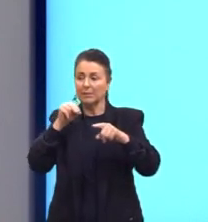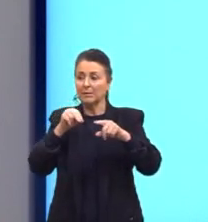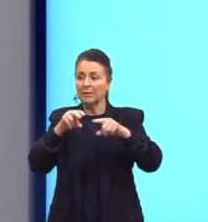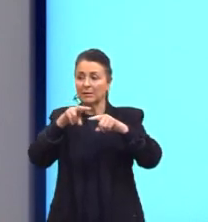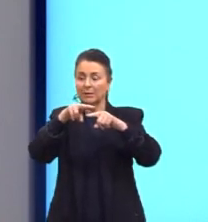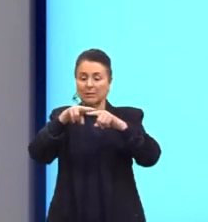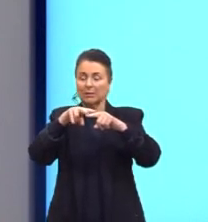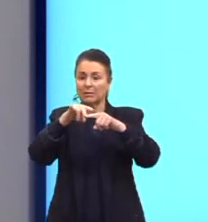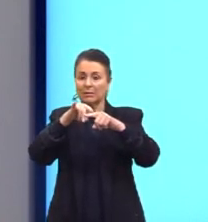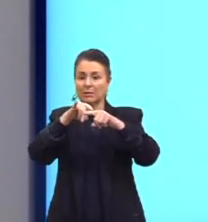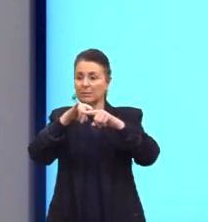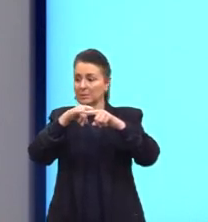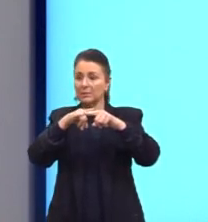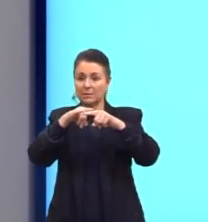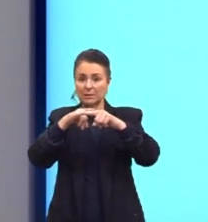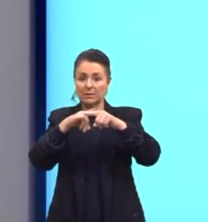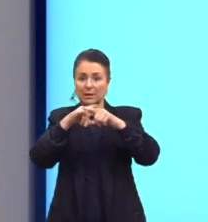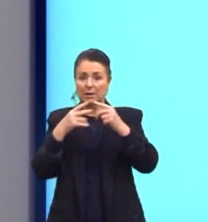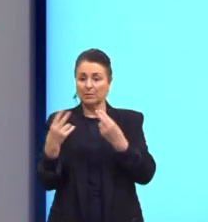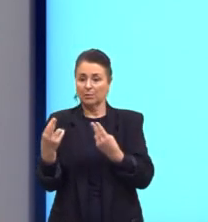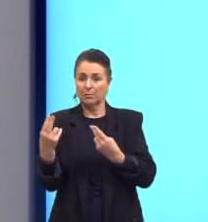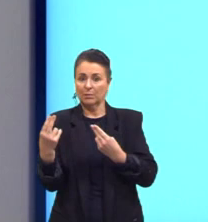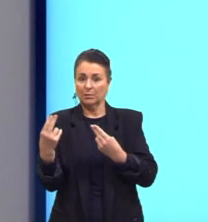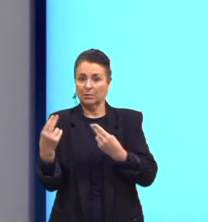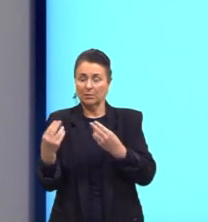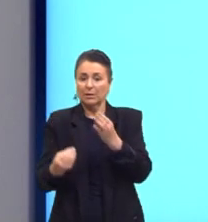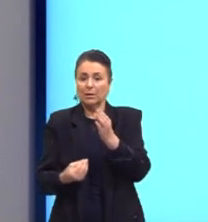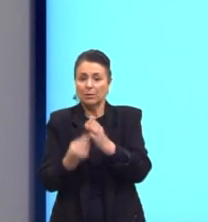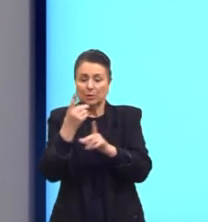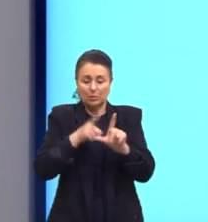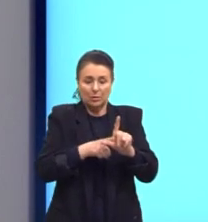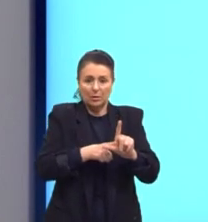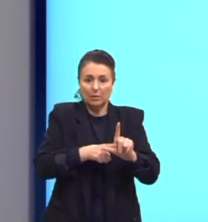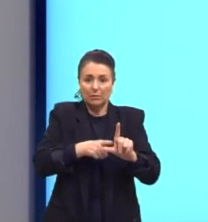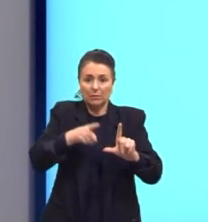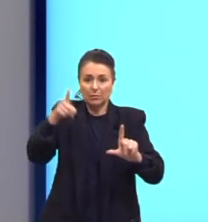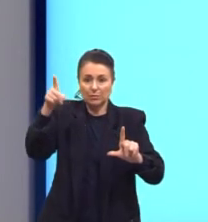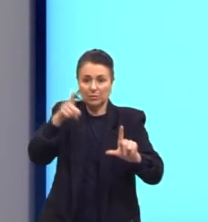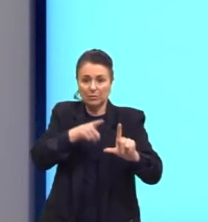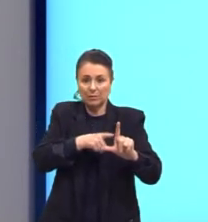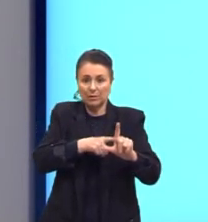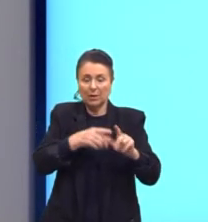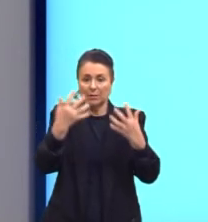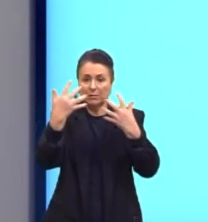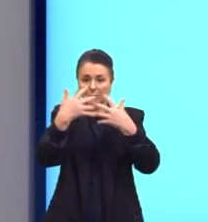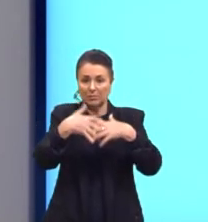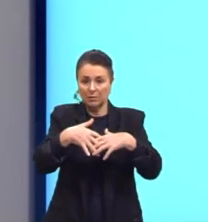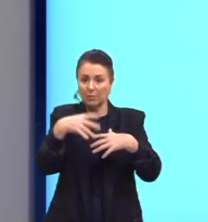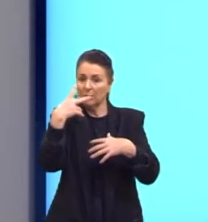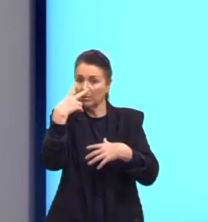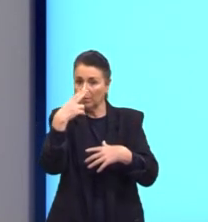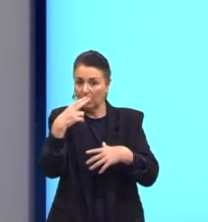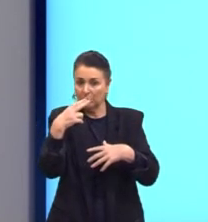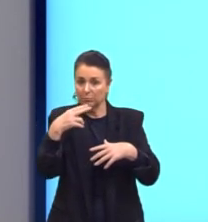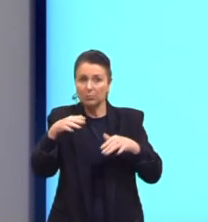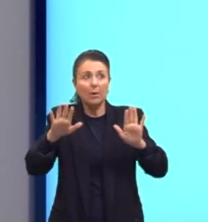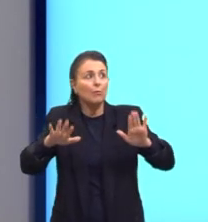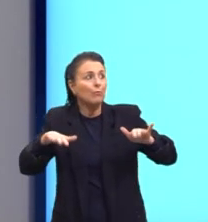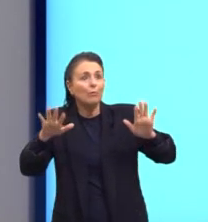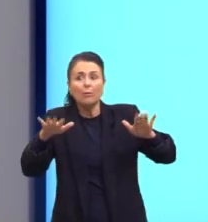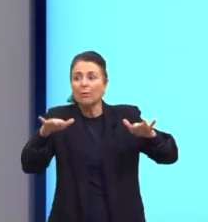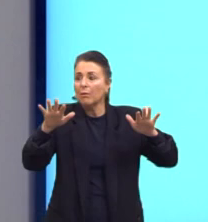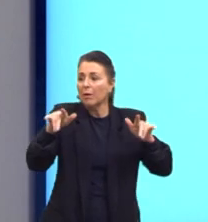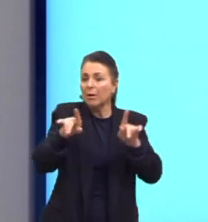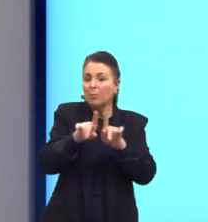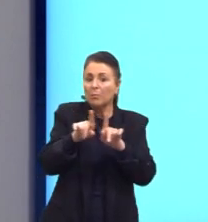evolutiva então elas são homólogas as três tem a mesma função né que é voar só que